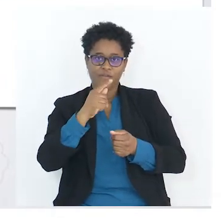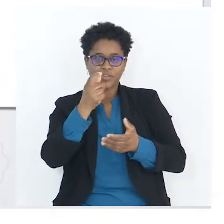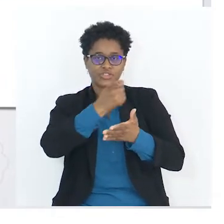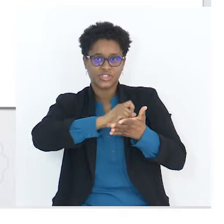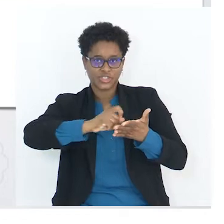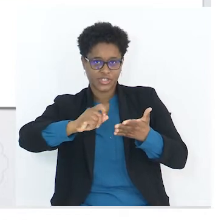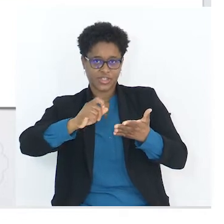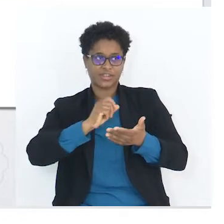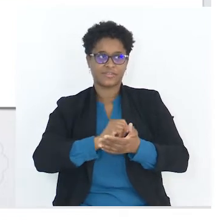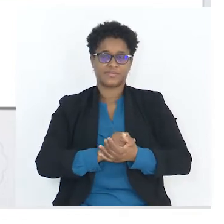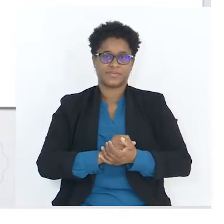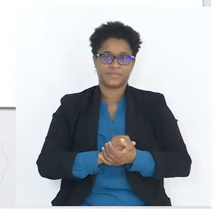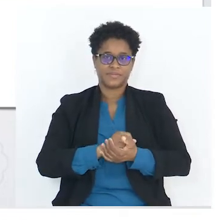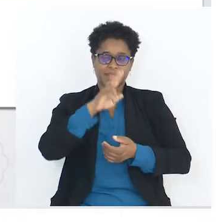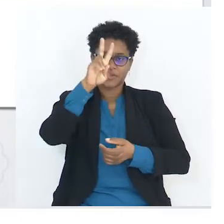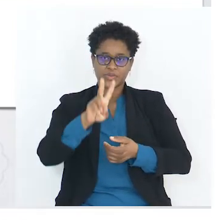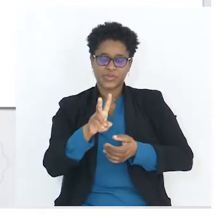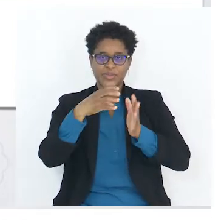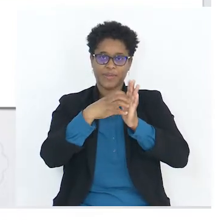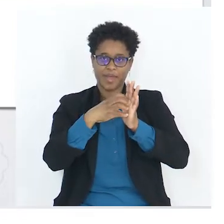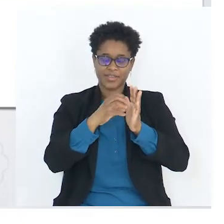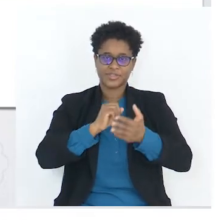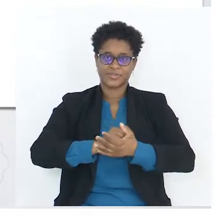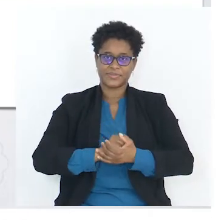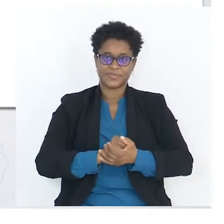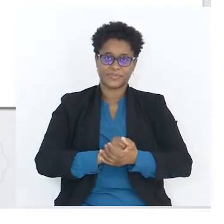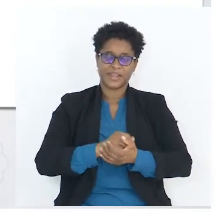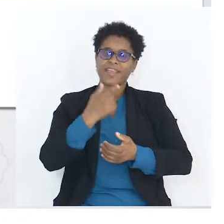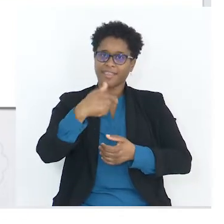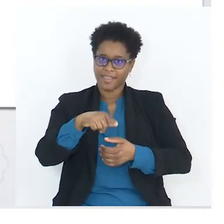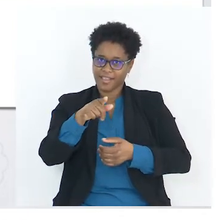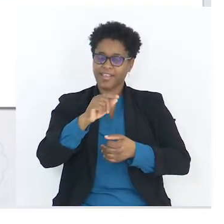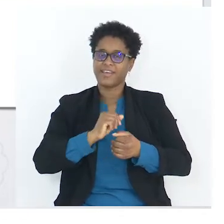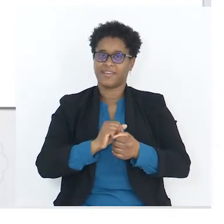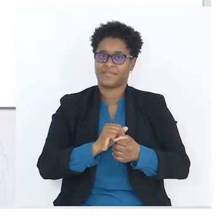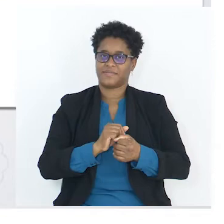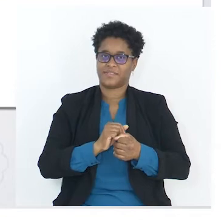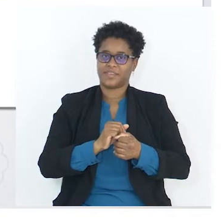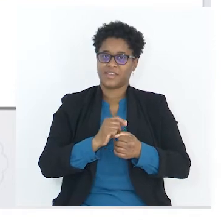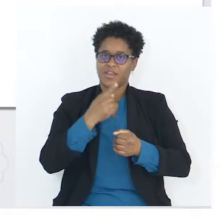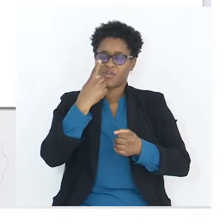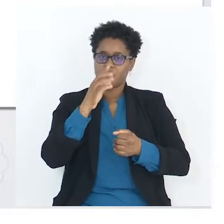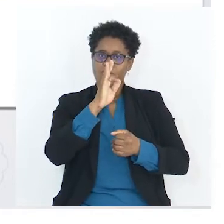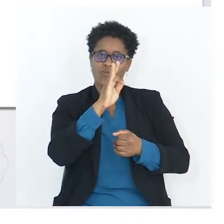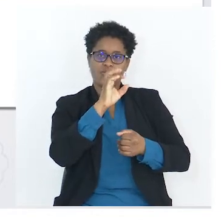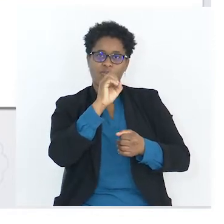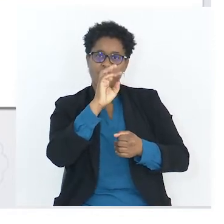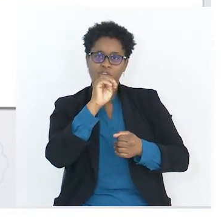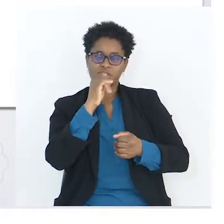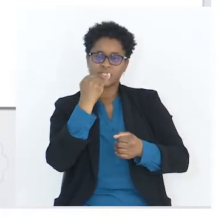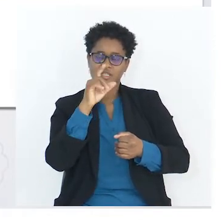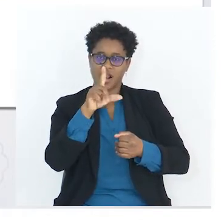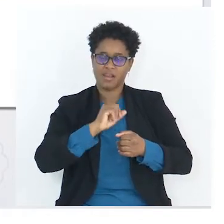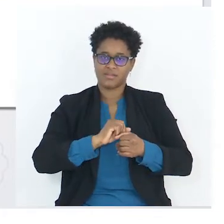escrita. Na segunda imagem, temos um fóssil,